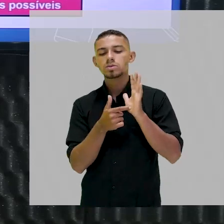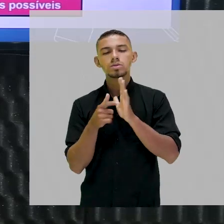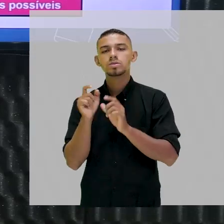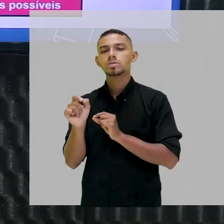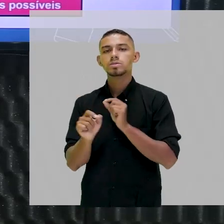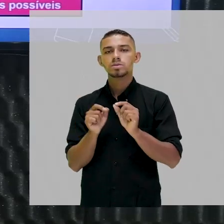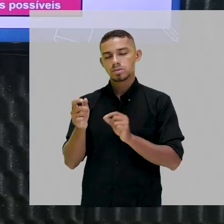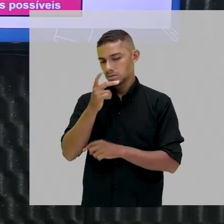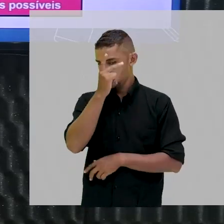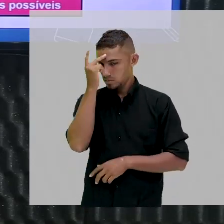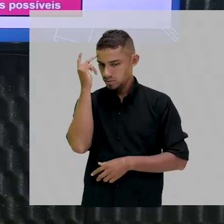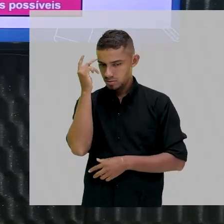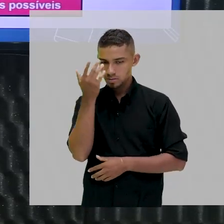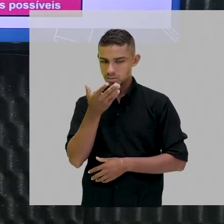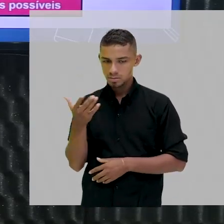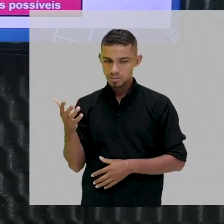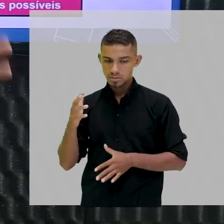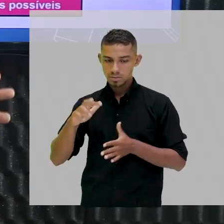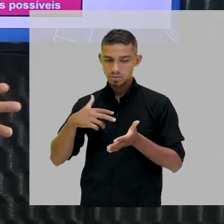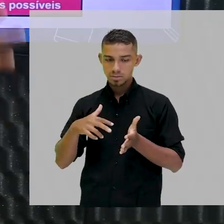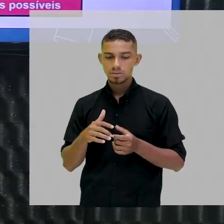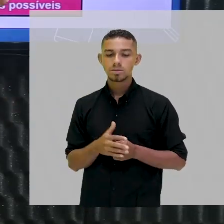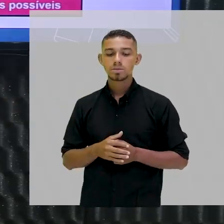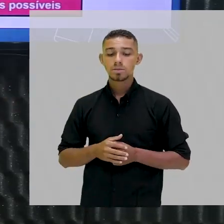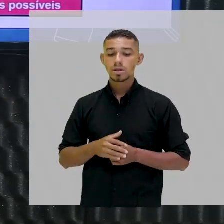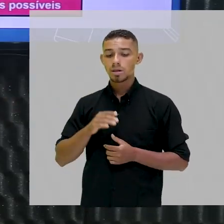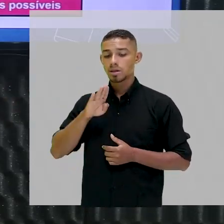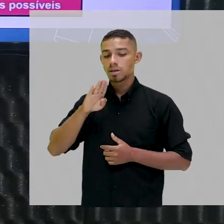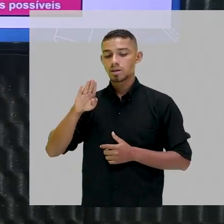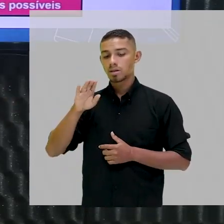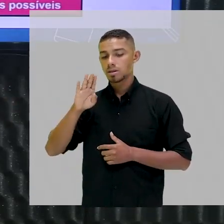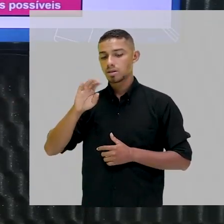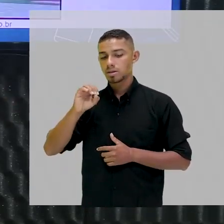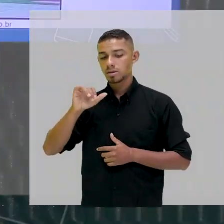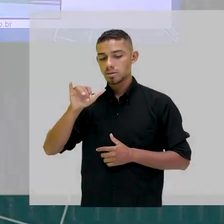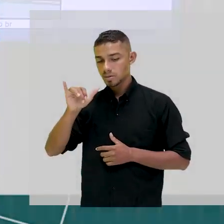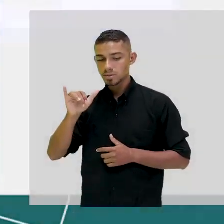de um dançarino, que é o b-boy ou a big-girl.